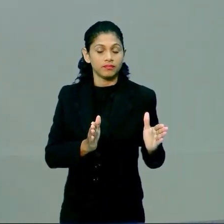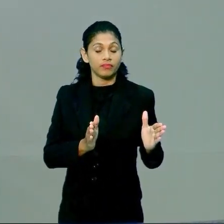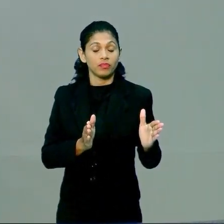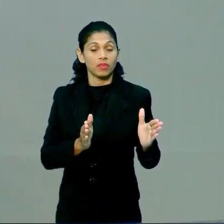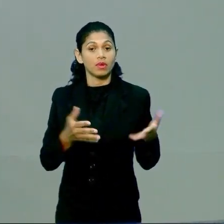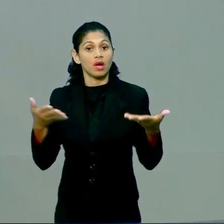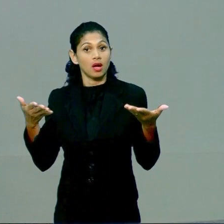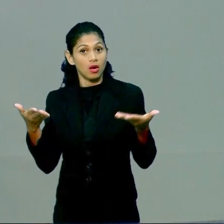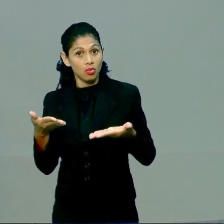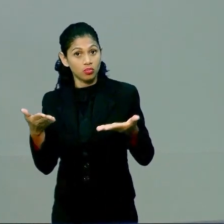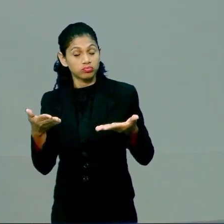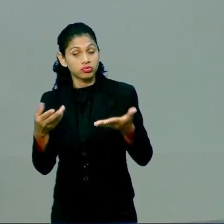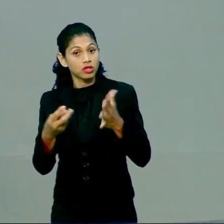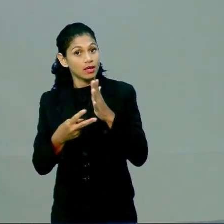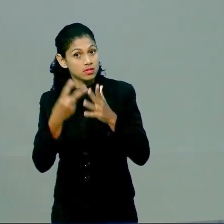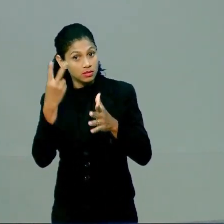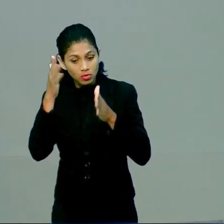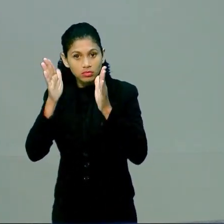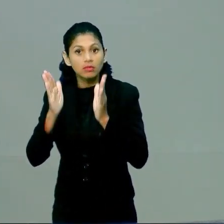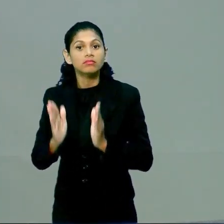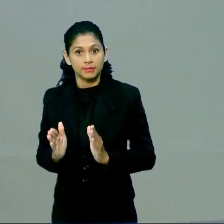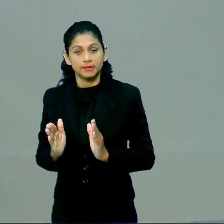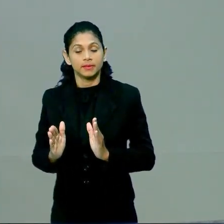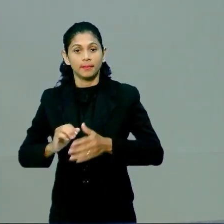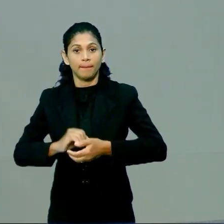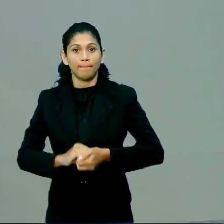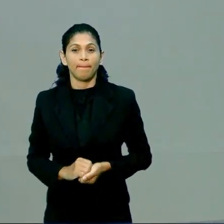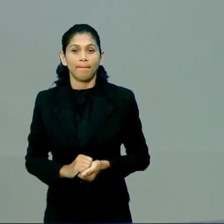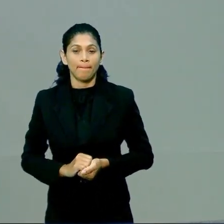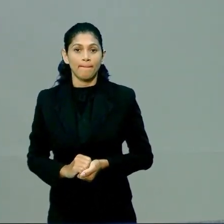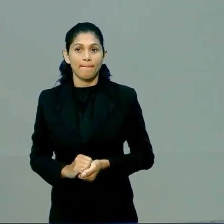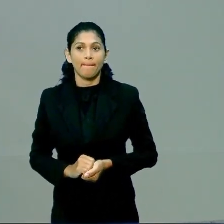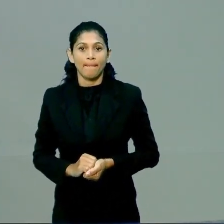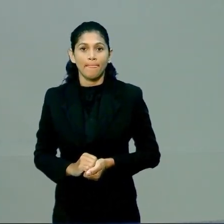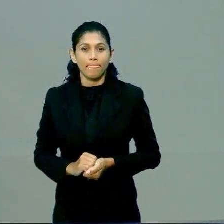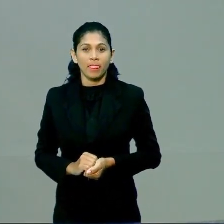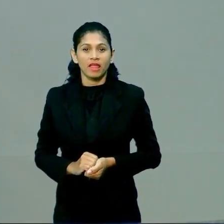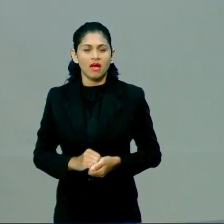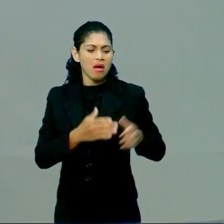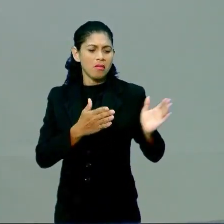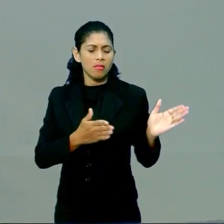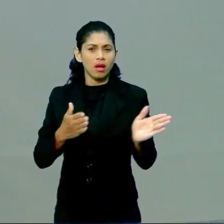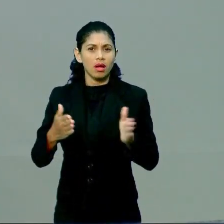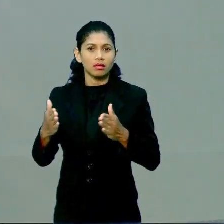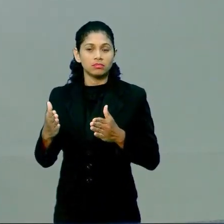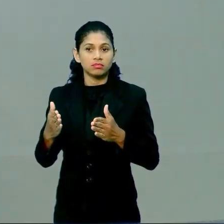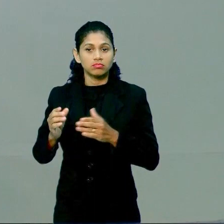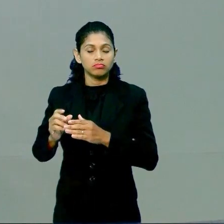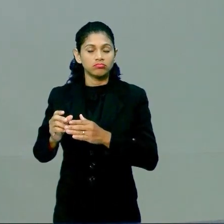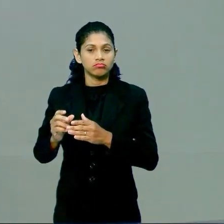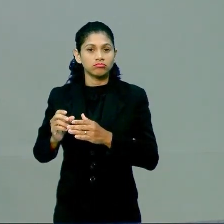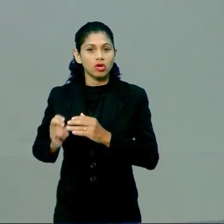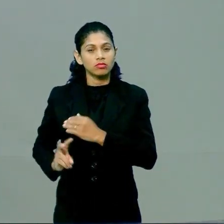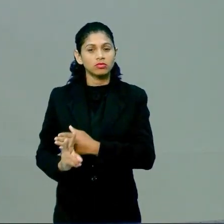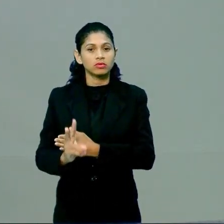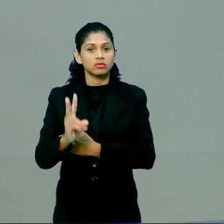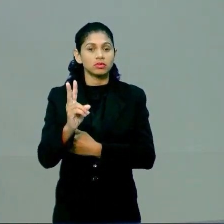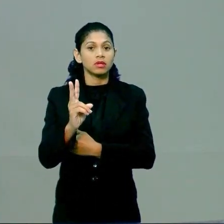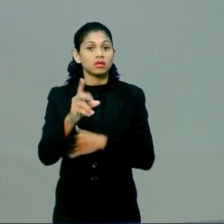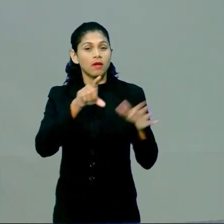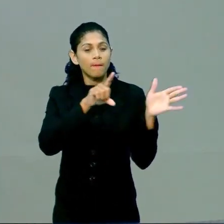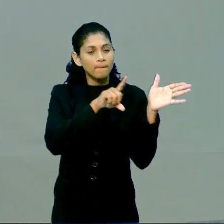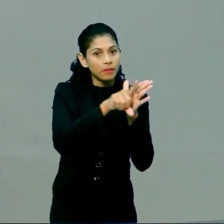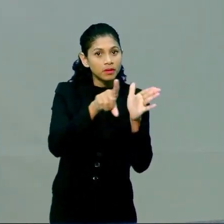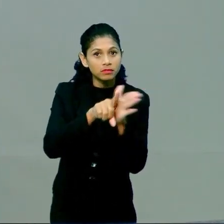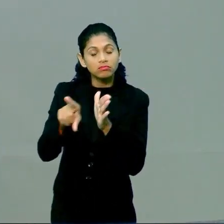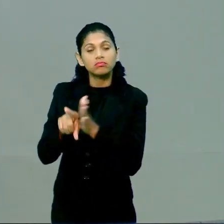partes né eu diria que é uma série um uma sequência de questões tá E